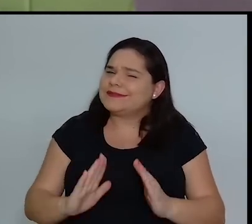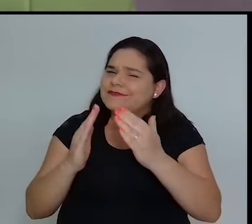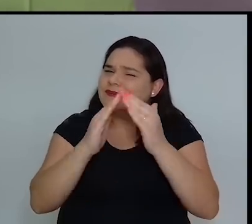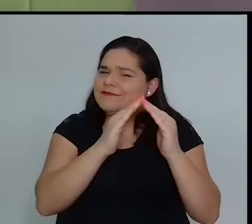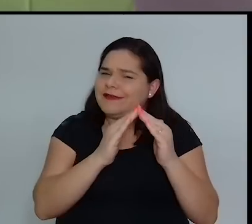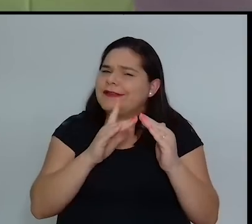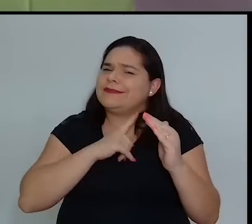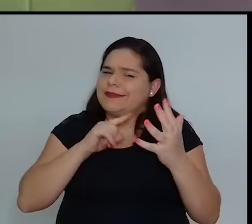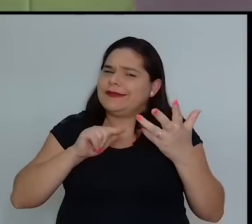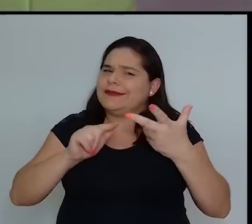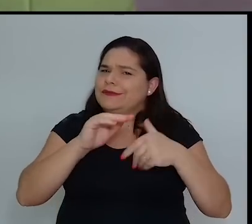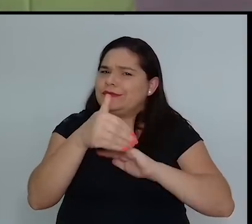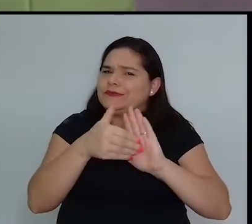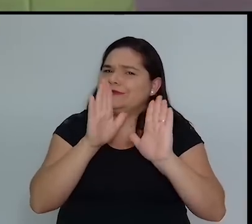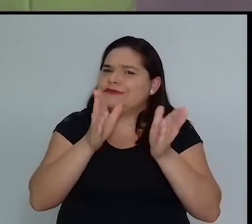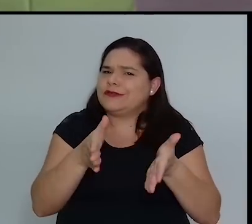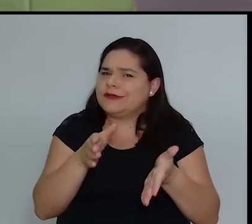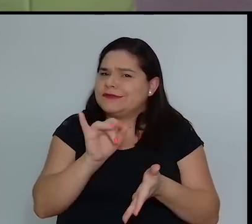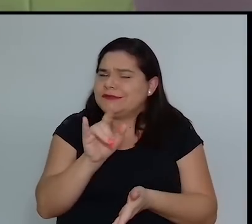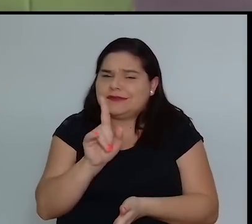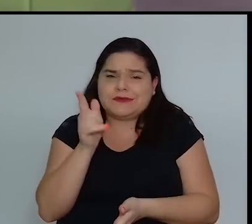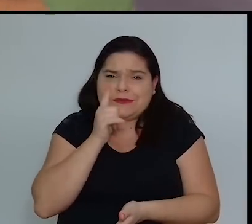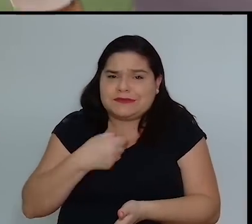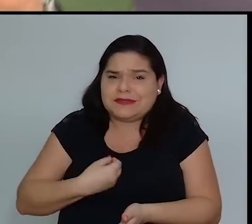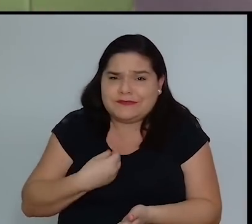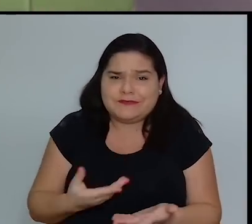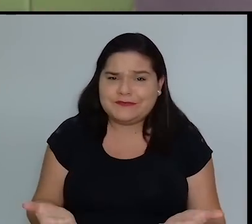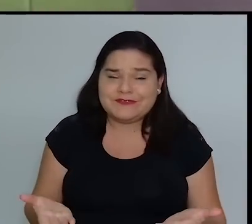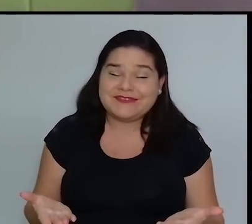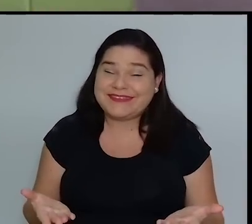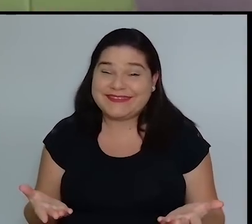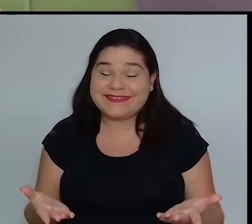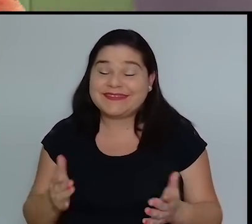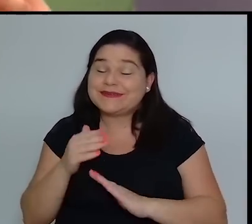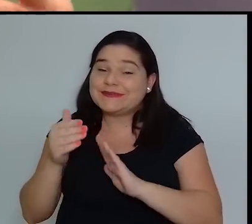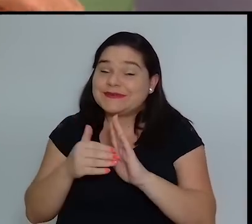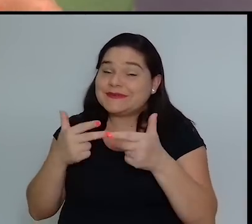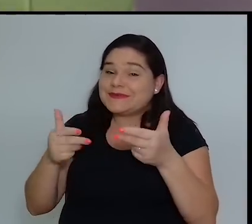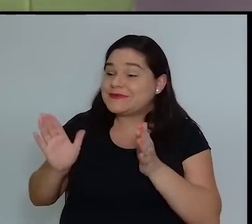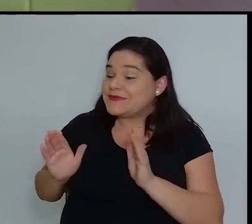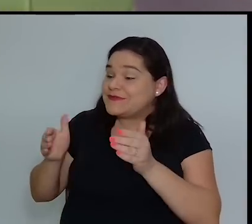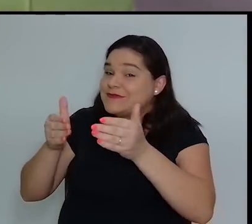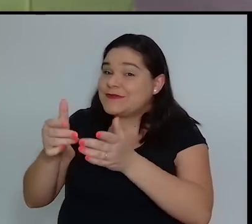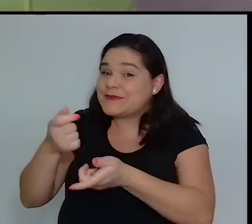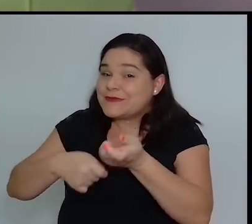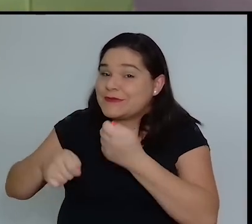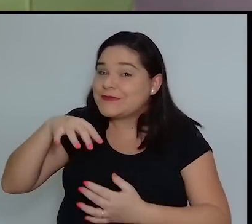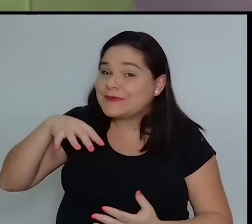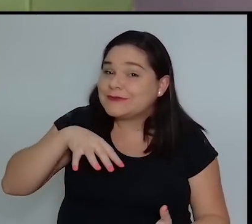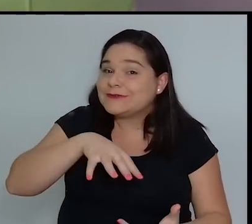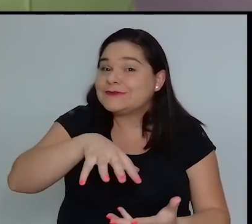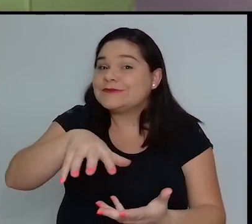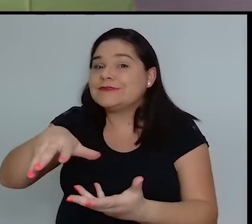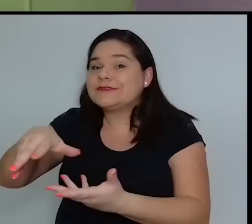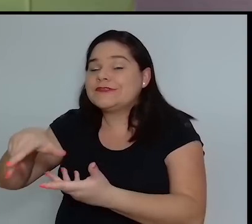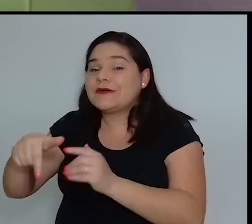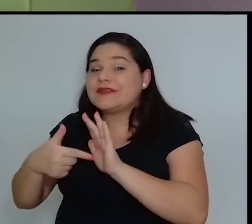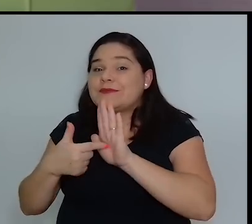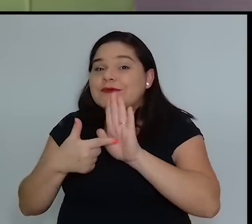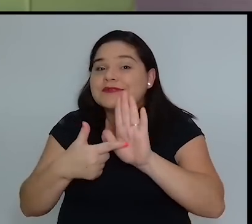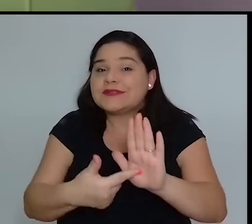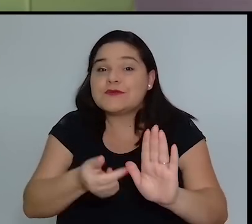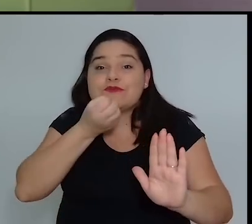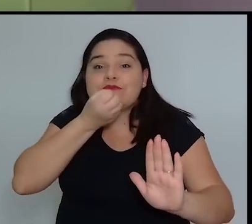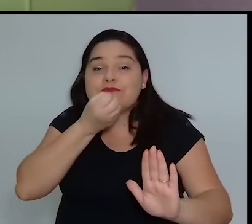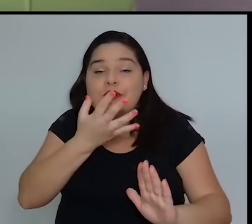ou você não sobrevive nessas características Então tudo aquilo que o fórum econômico Mundial tá apontando para